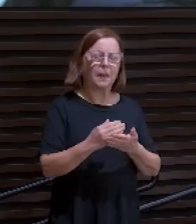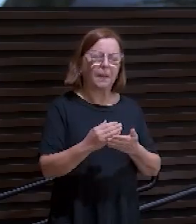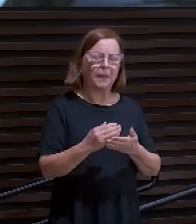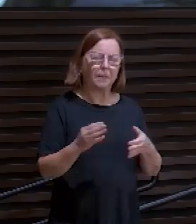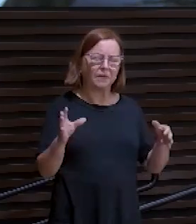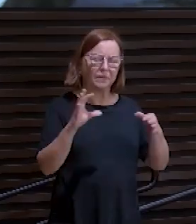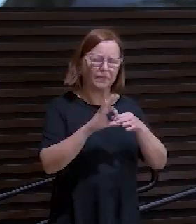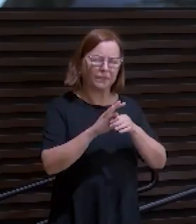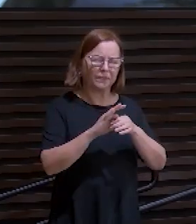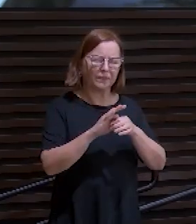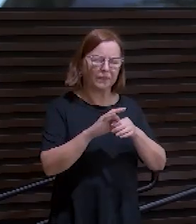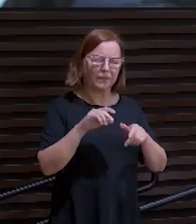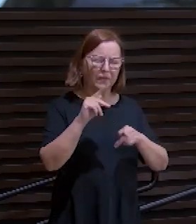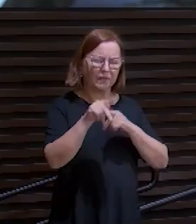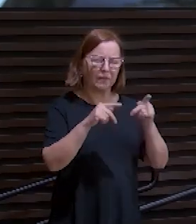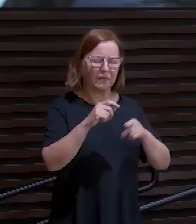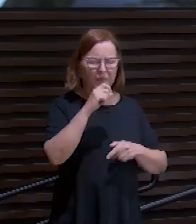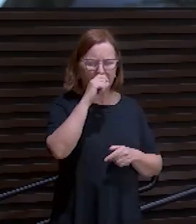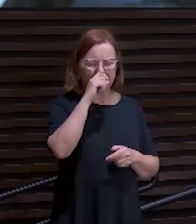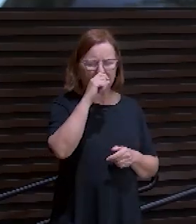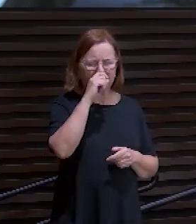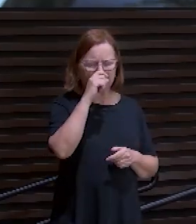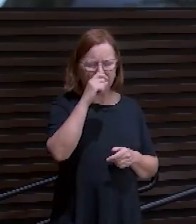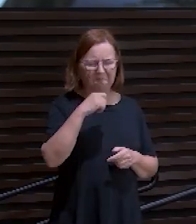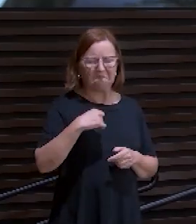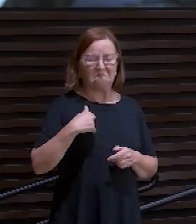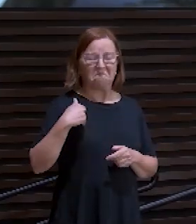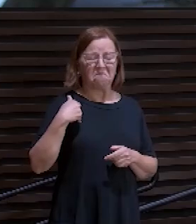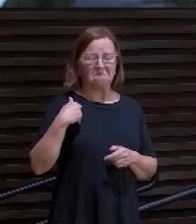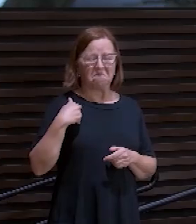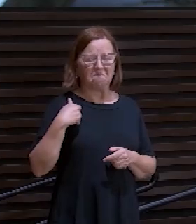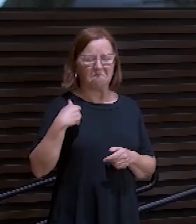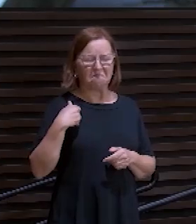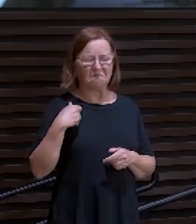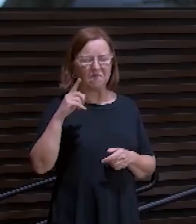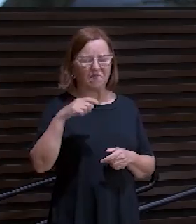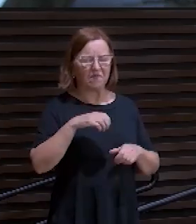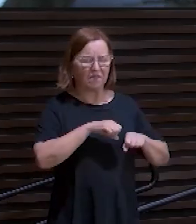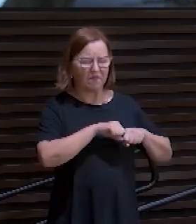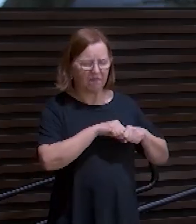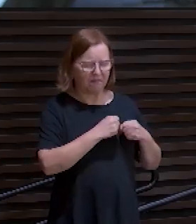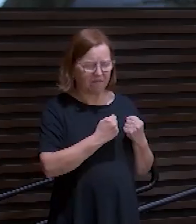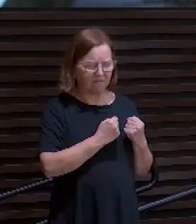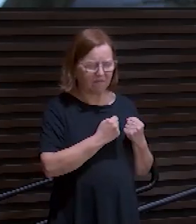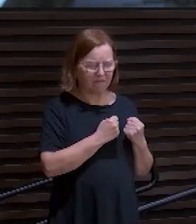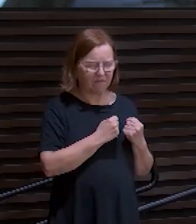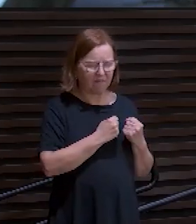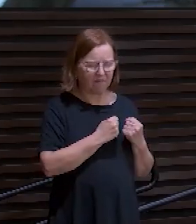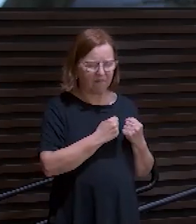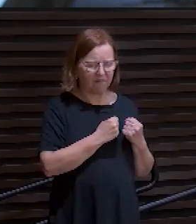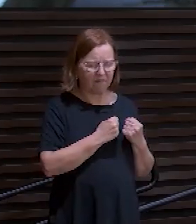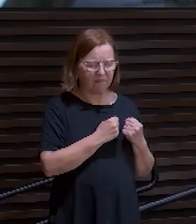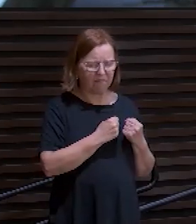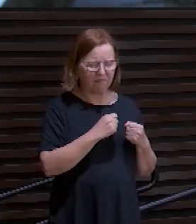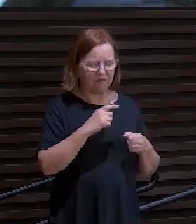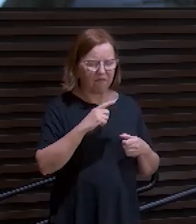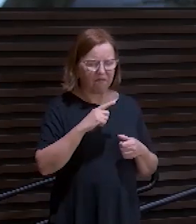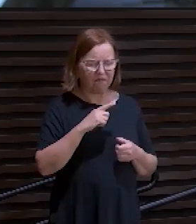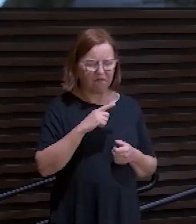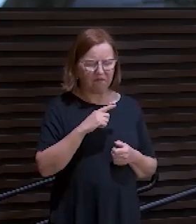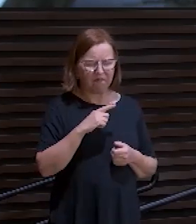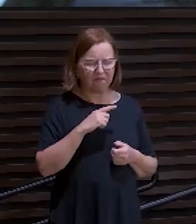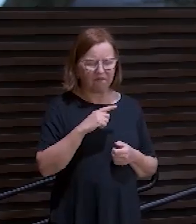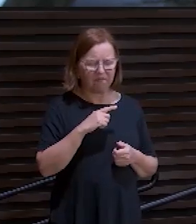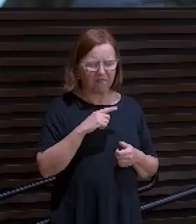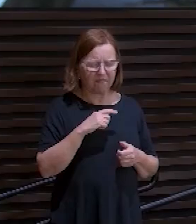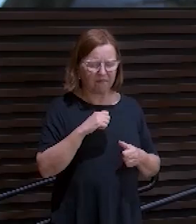Os orgulhosos, Senhor Deus, possam ser quebrantados. Que haja renovo, Senhor Deus, nas